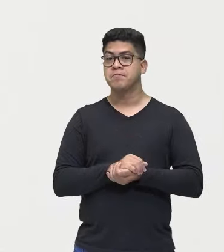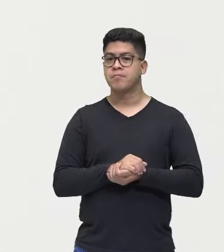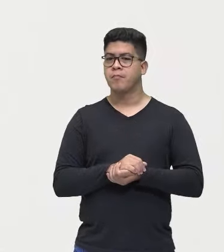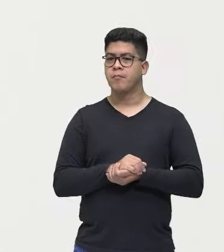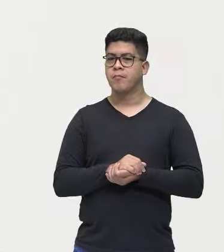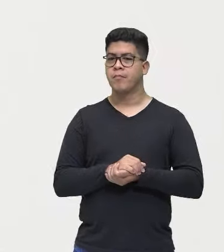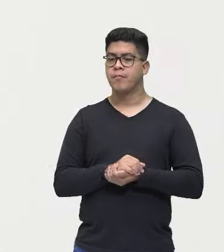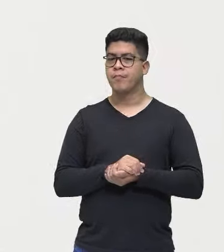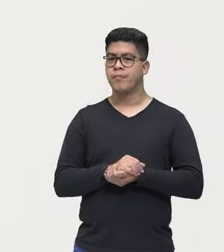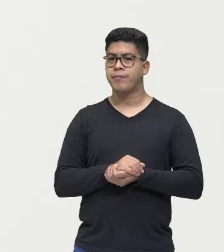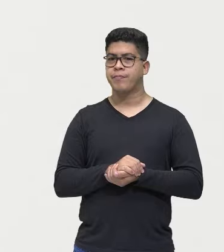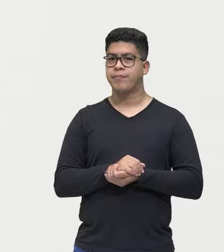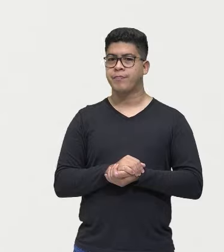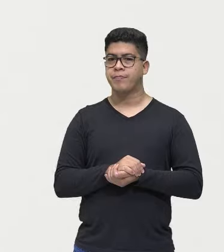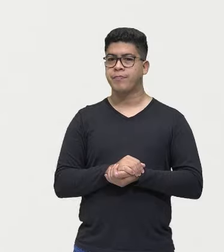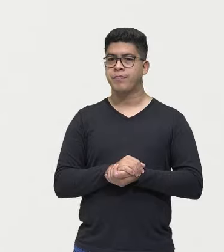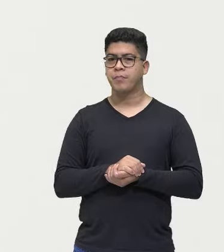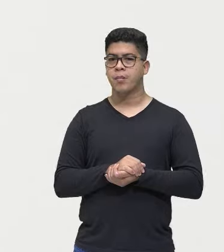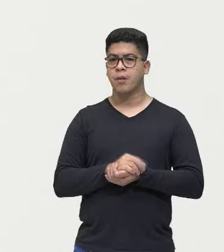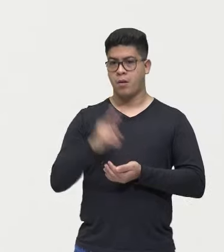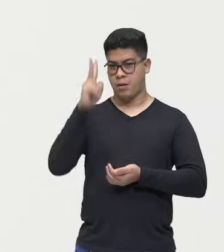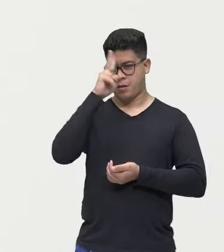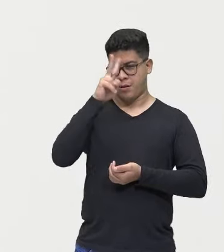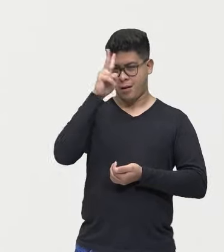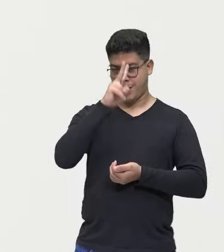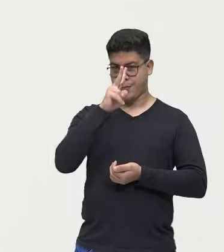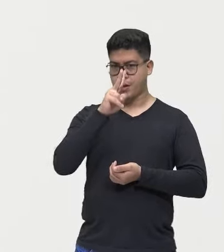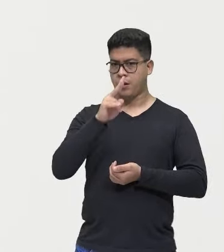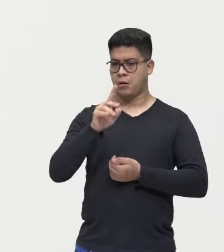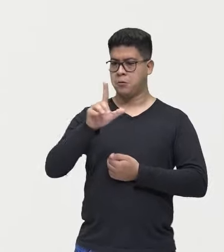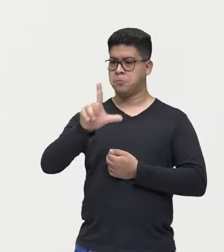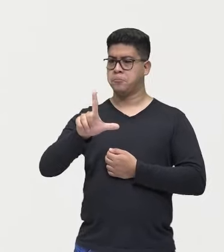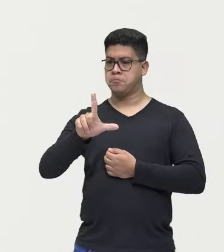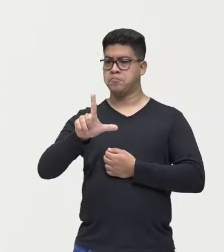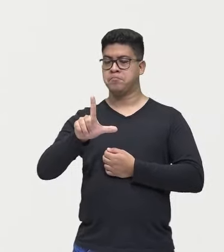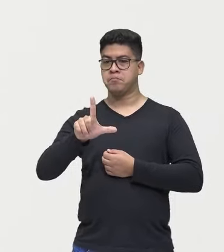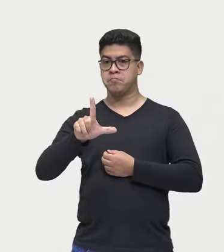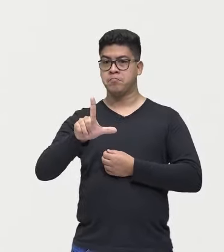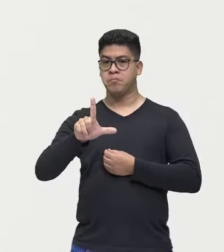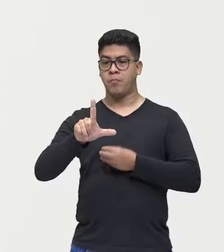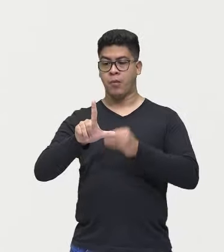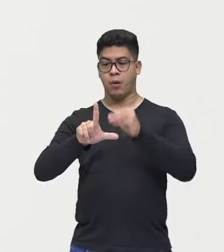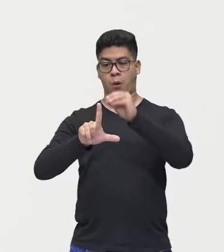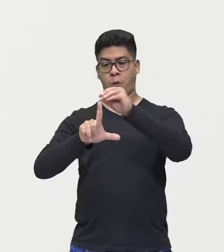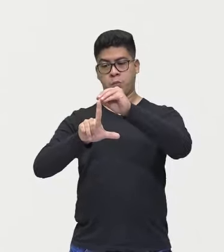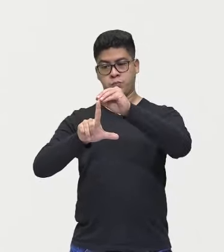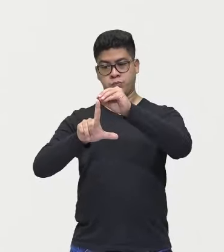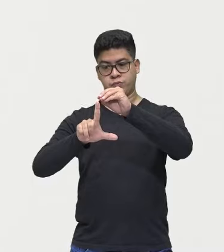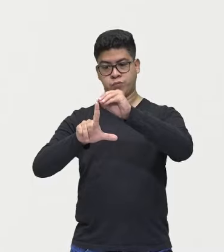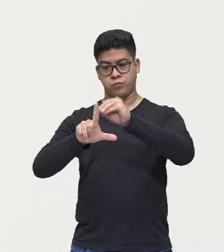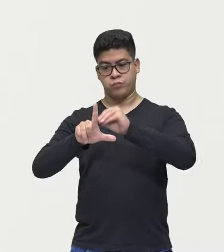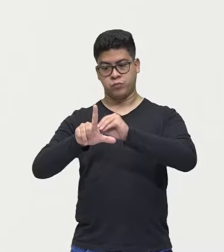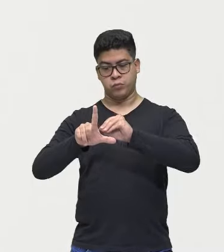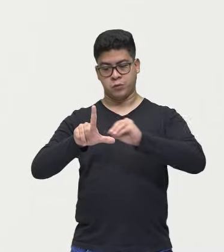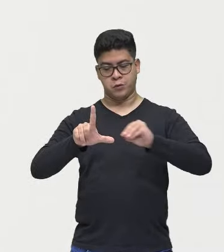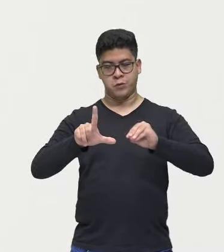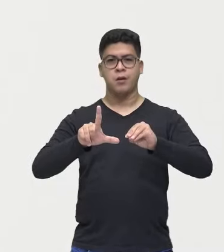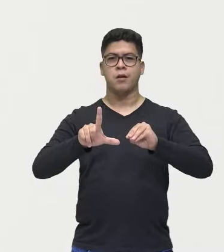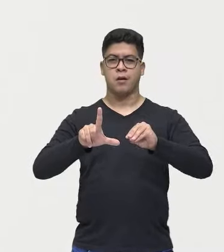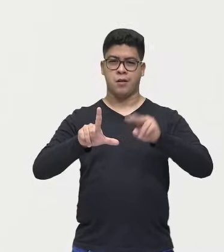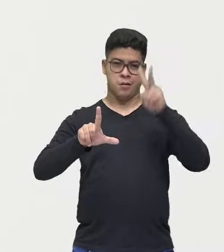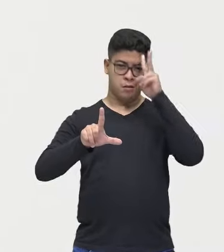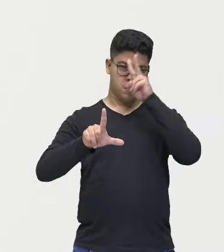aqui, tá? Então, olha só, ele vai vir para cá, para a direita ou para a esquerda. Lembrem-se